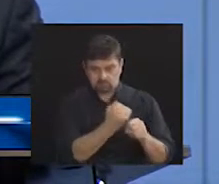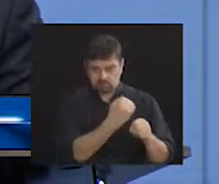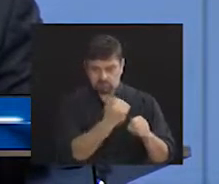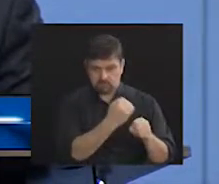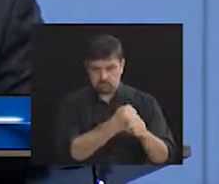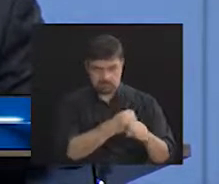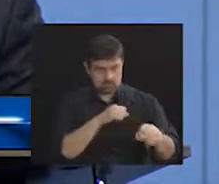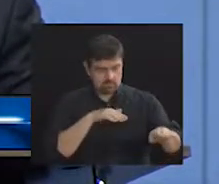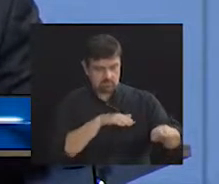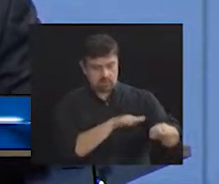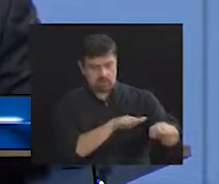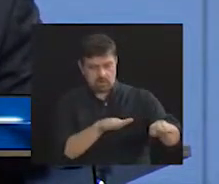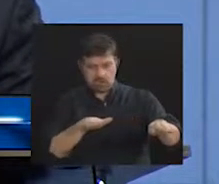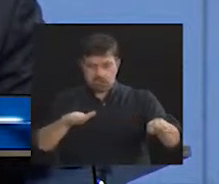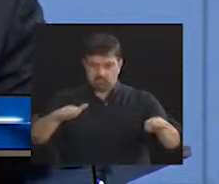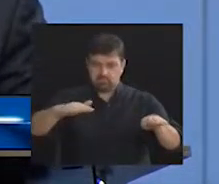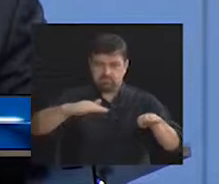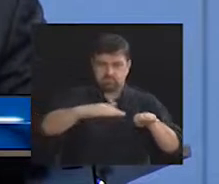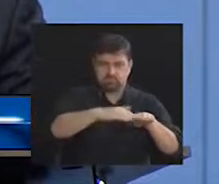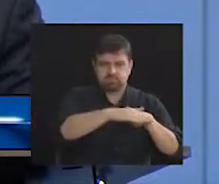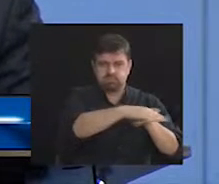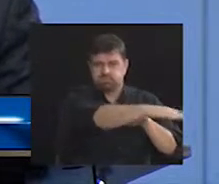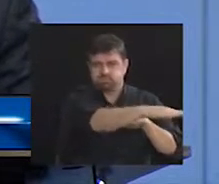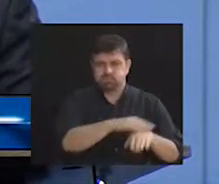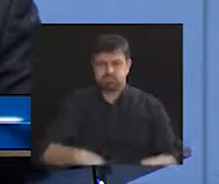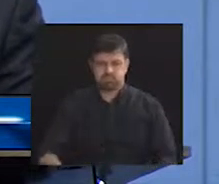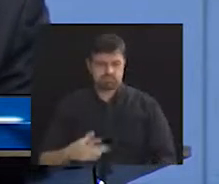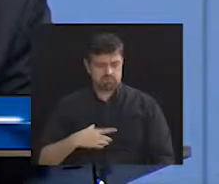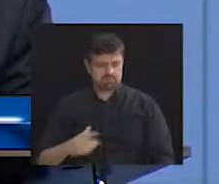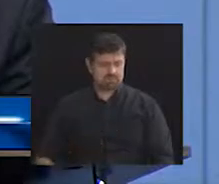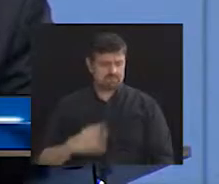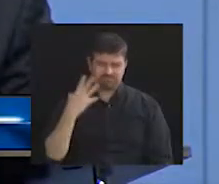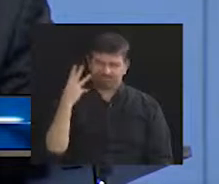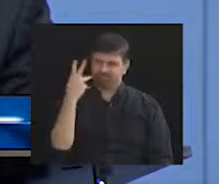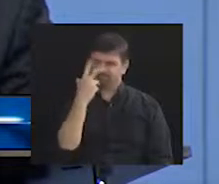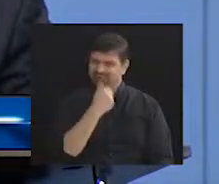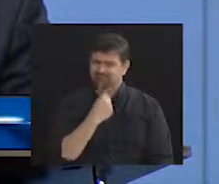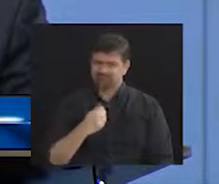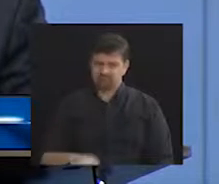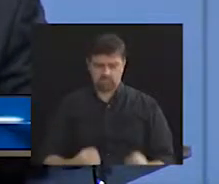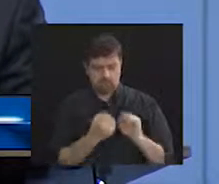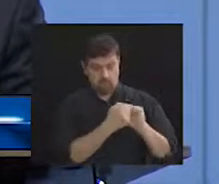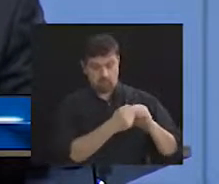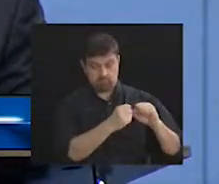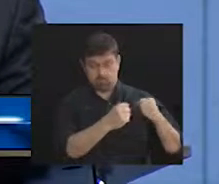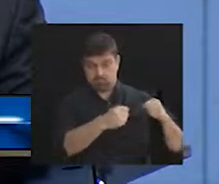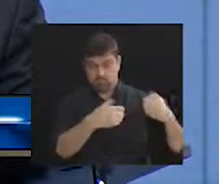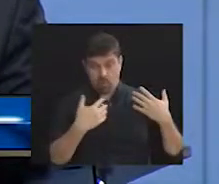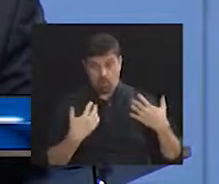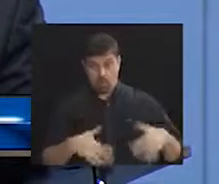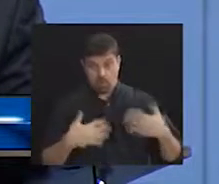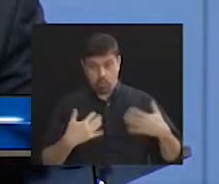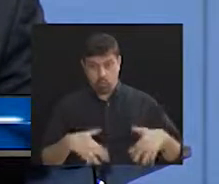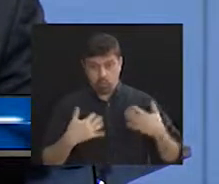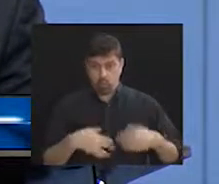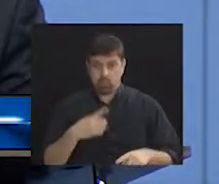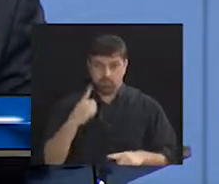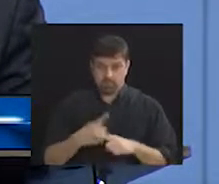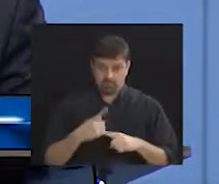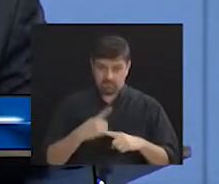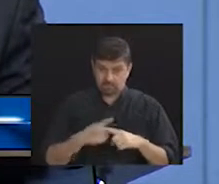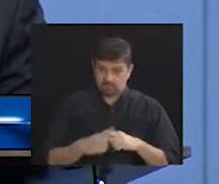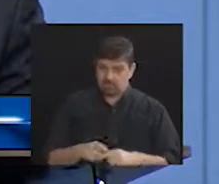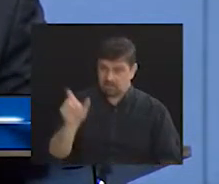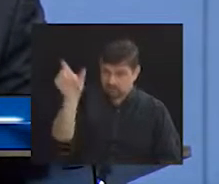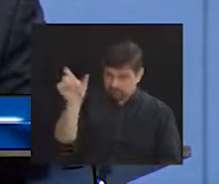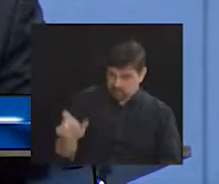muito grande é uma obra muito bonita o vereador chico costa porque o seu